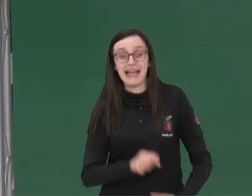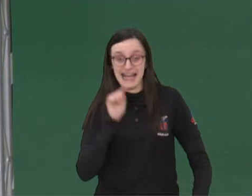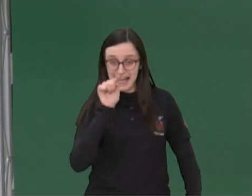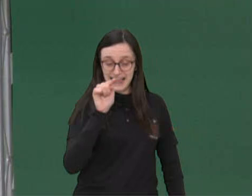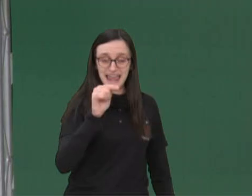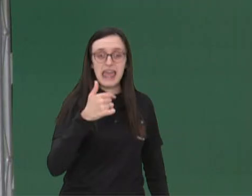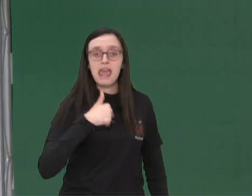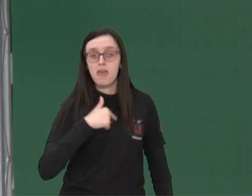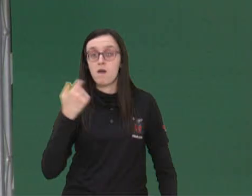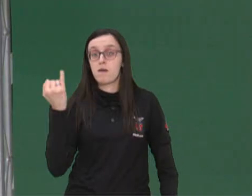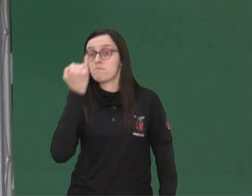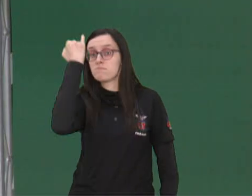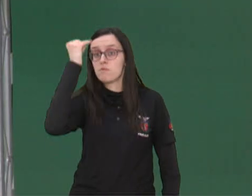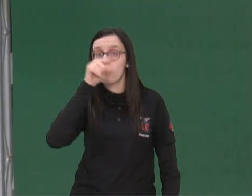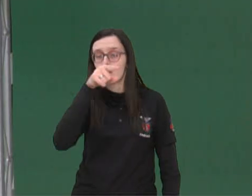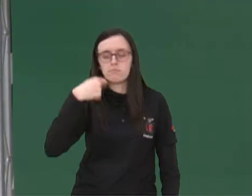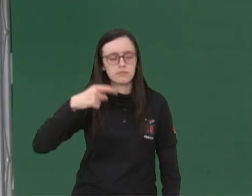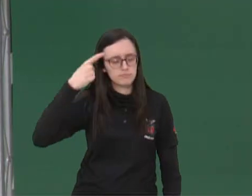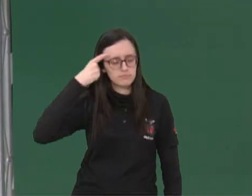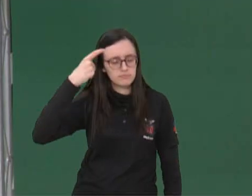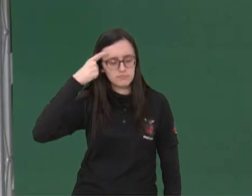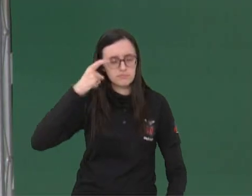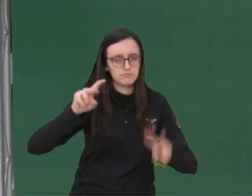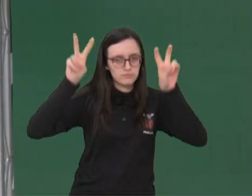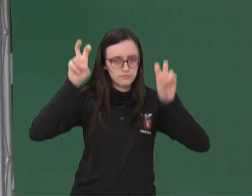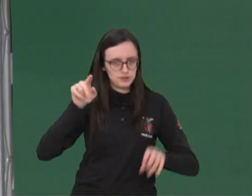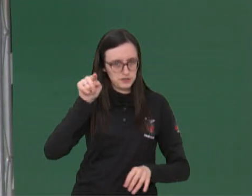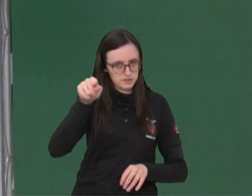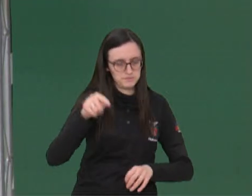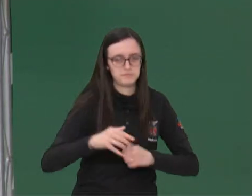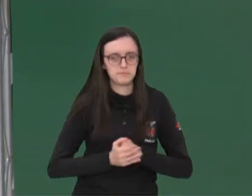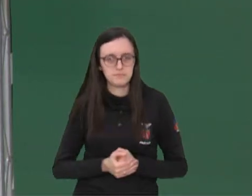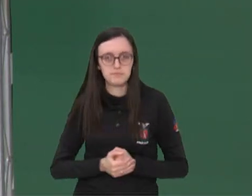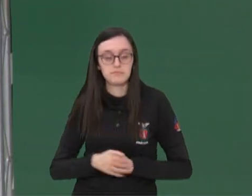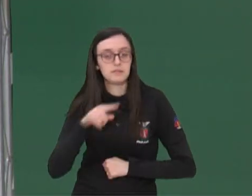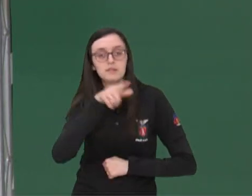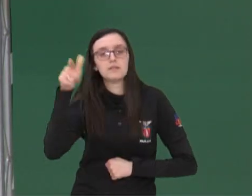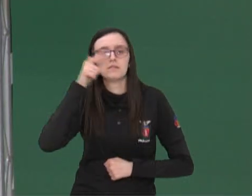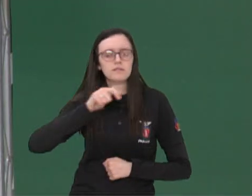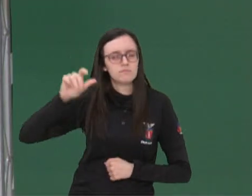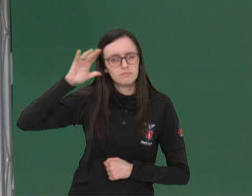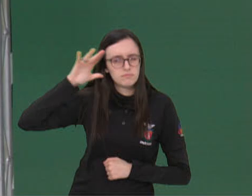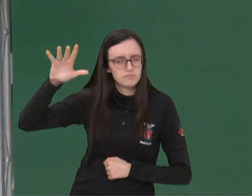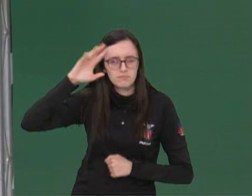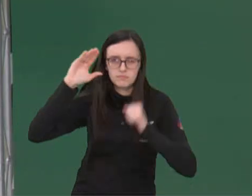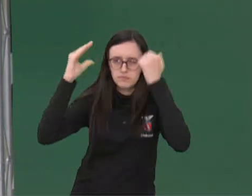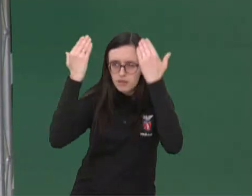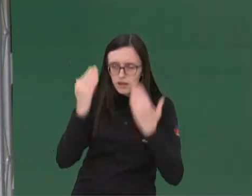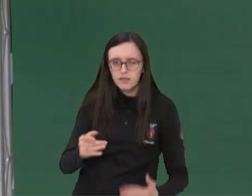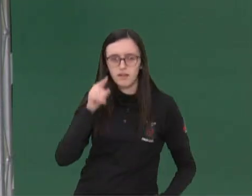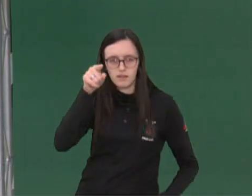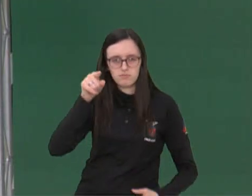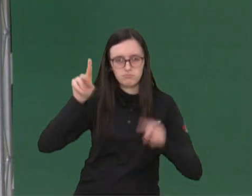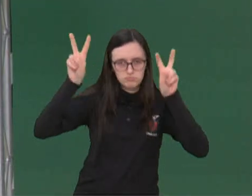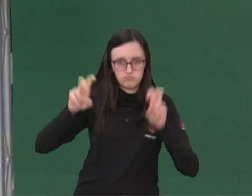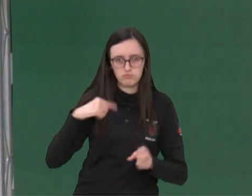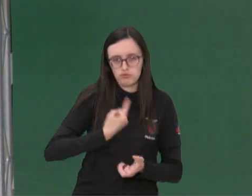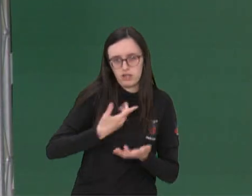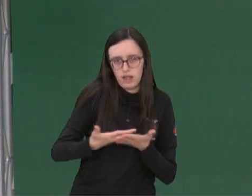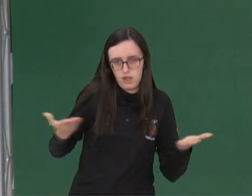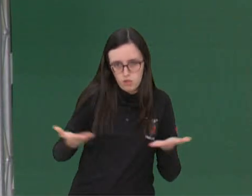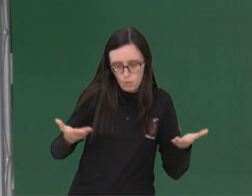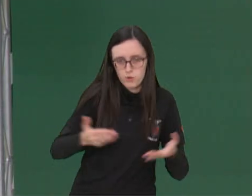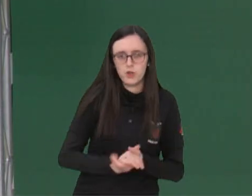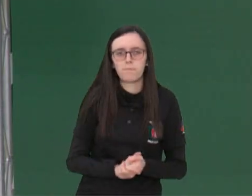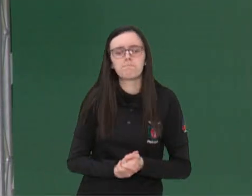Aqui eu estou te chamando a pensar sobre esse assunto. Então, para você refletir, analisar esse assunto todo da nossa aula de